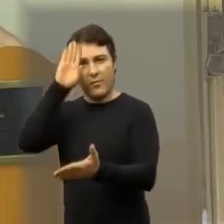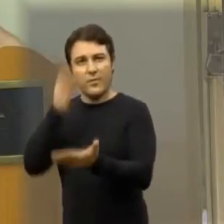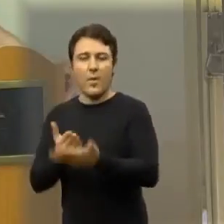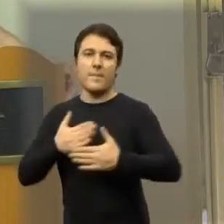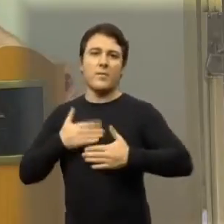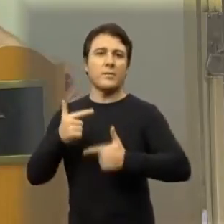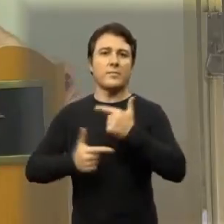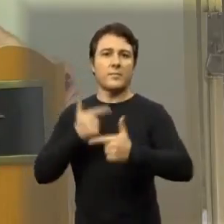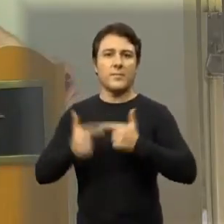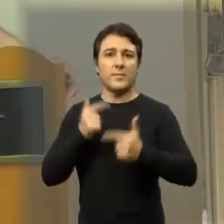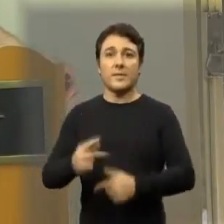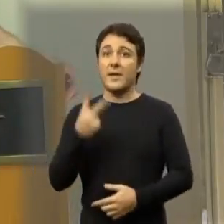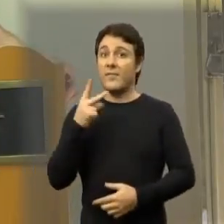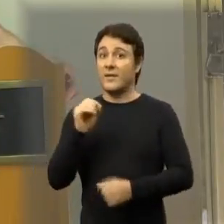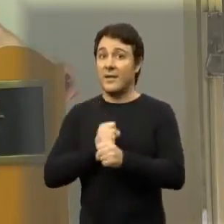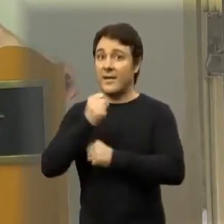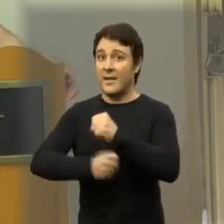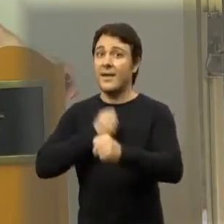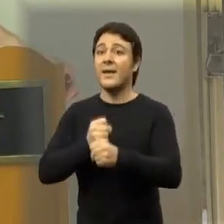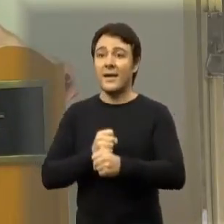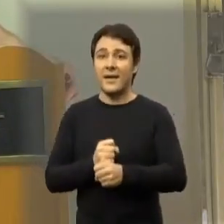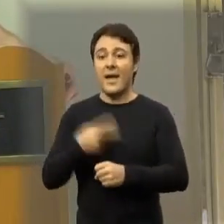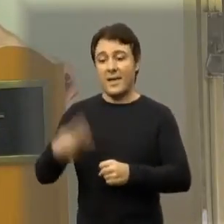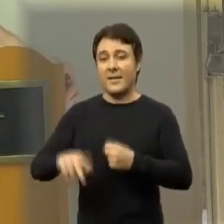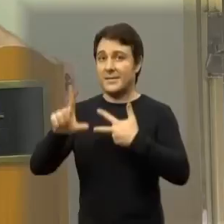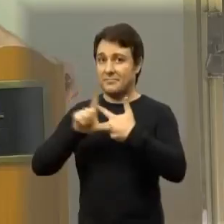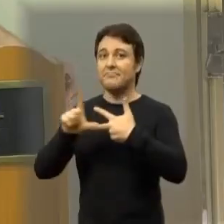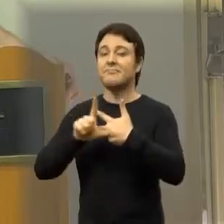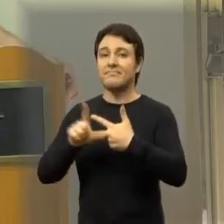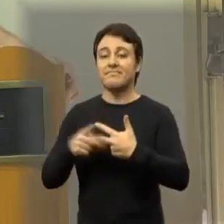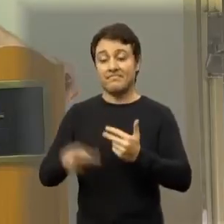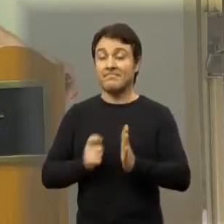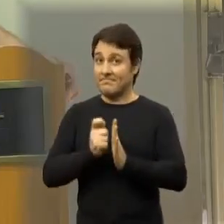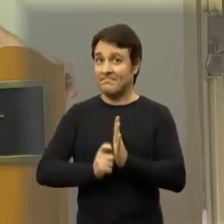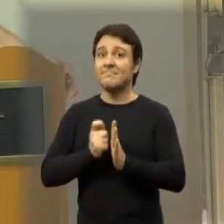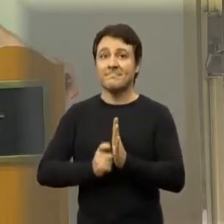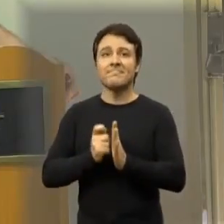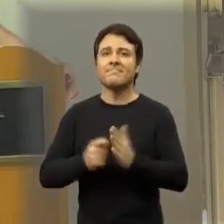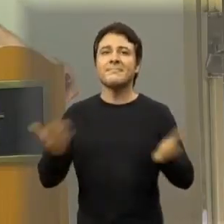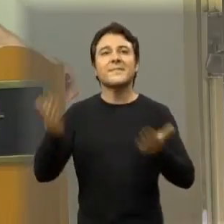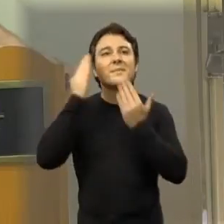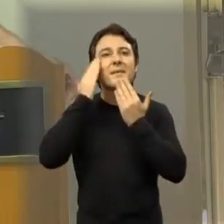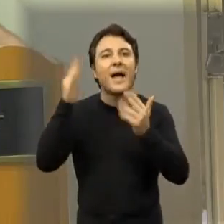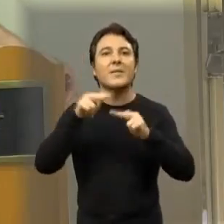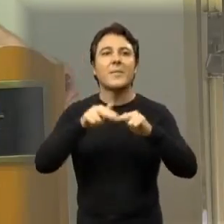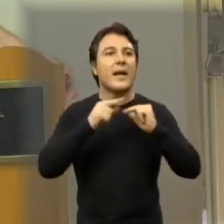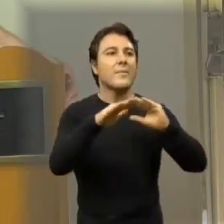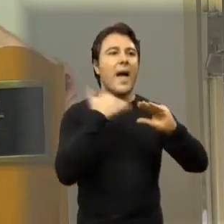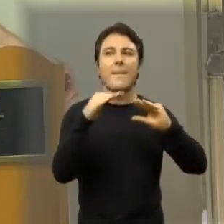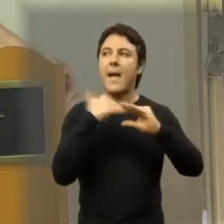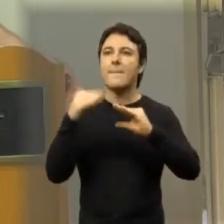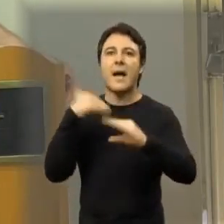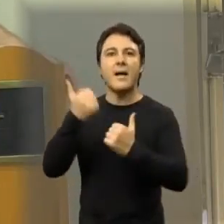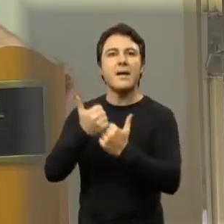meu trabalho durante 20 anos de mandato no Legislativo, em Araraquara. Muito obrigada pelas mensagens de